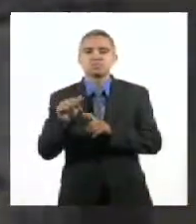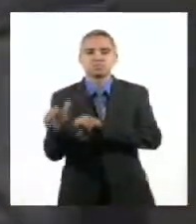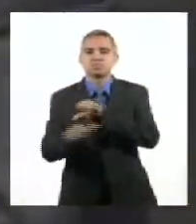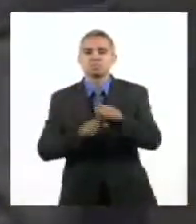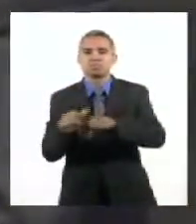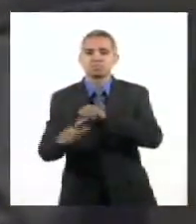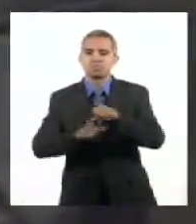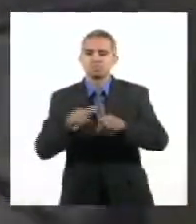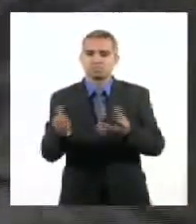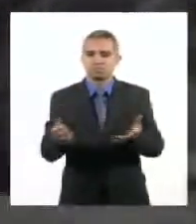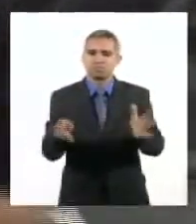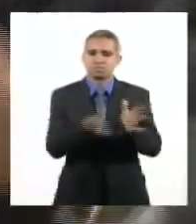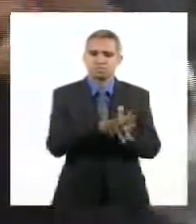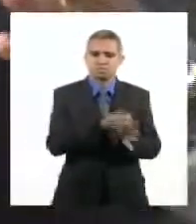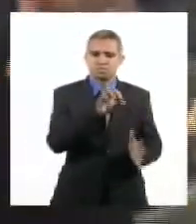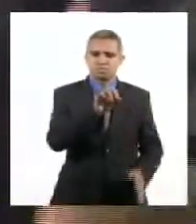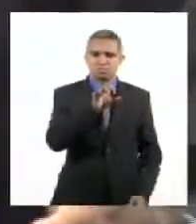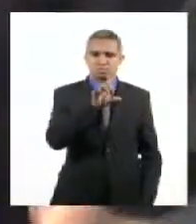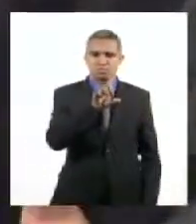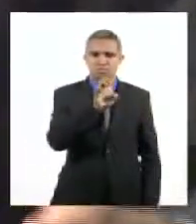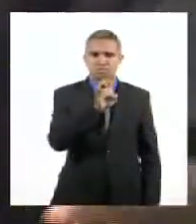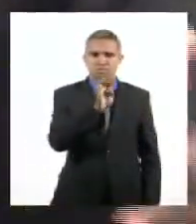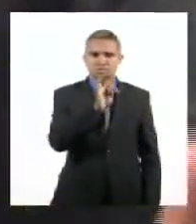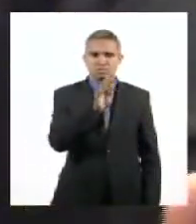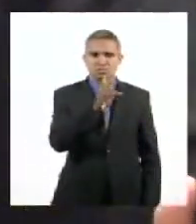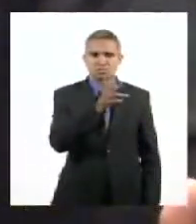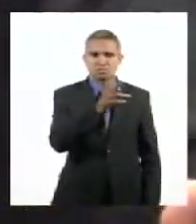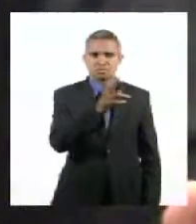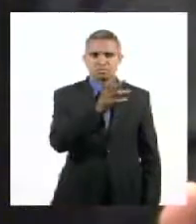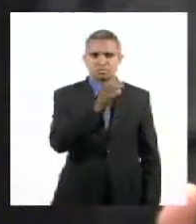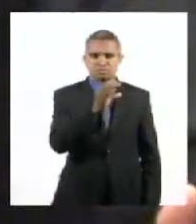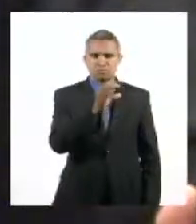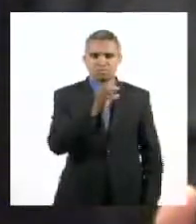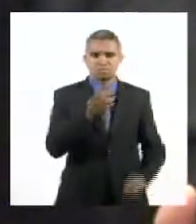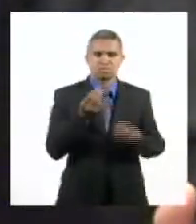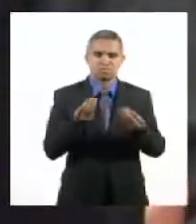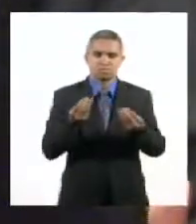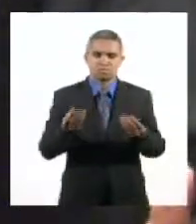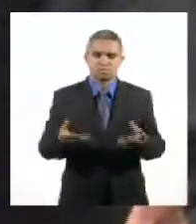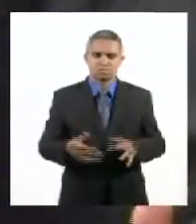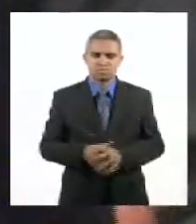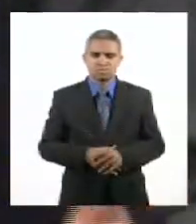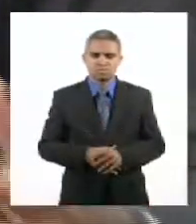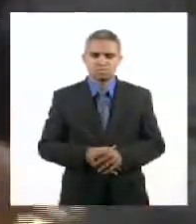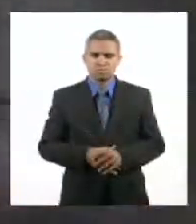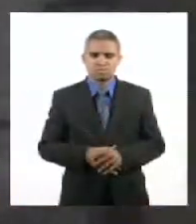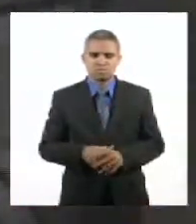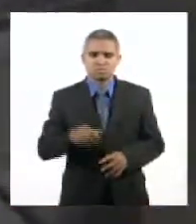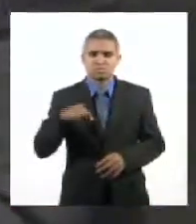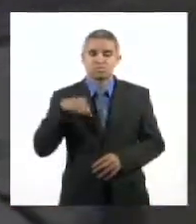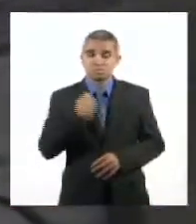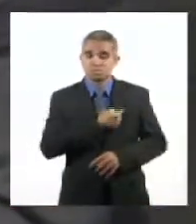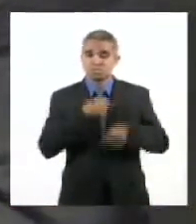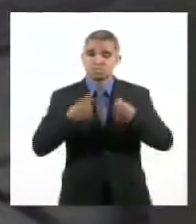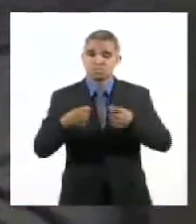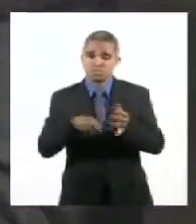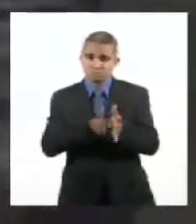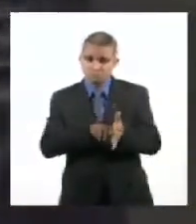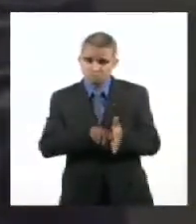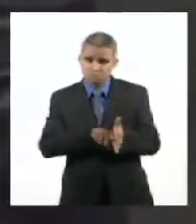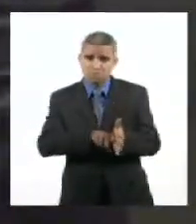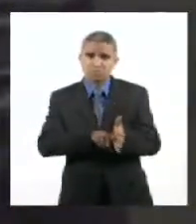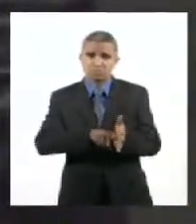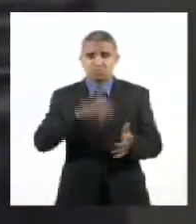Odebrecht, inclusive os do Estado, que eram da CAEMA. Nós precisamos, sim, ter esse levantamento, saber como foi feito